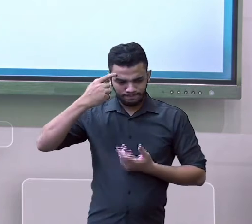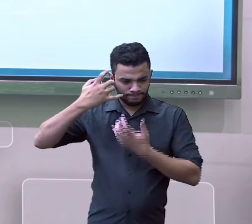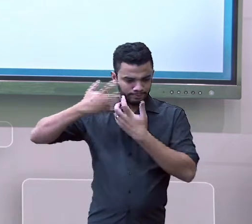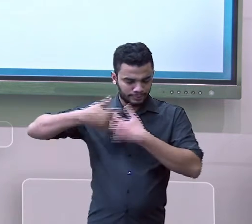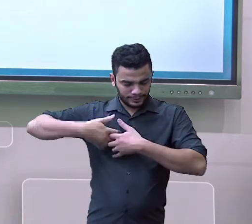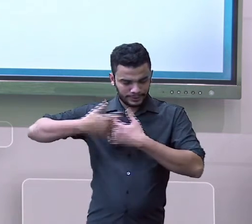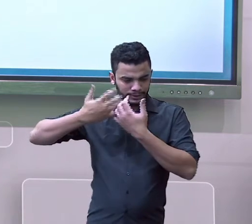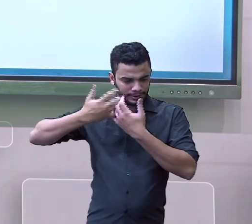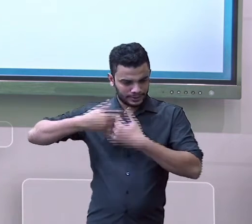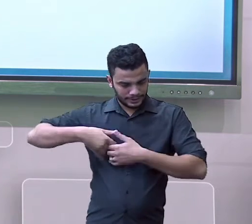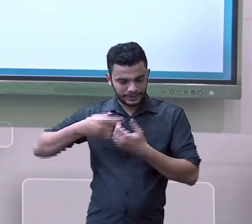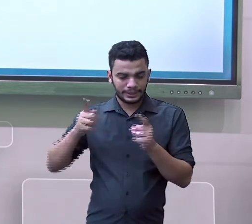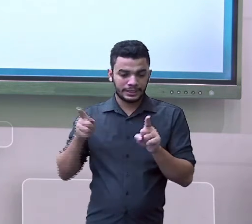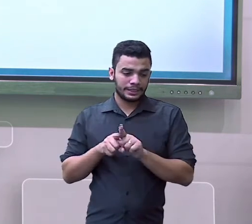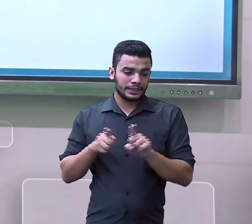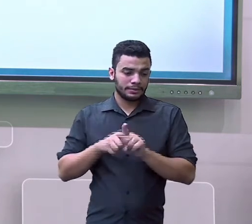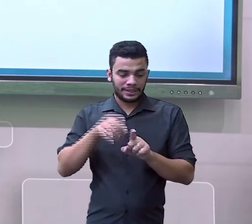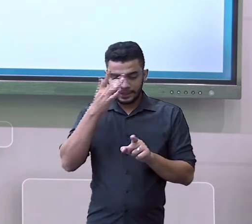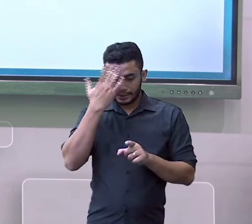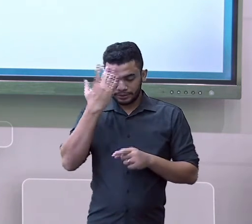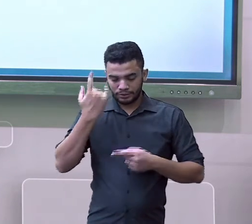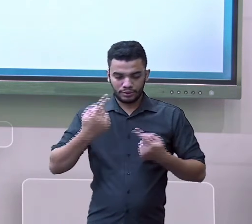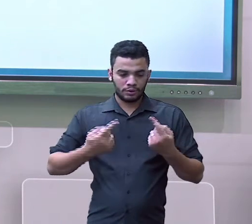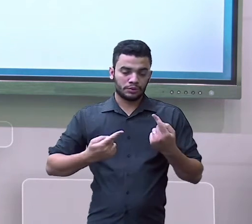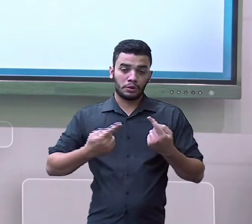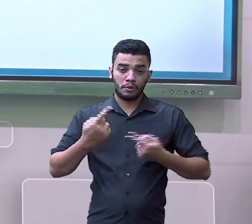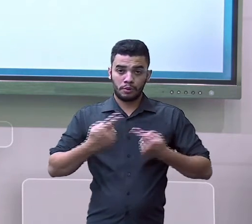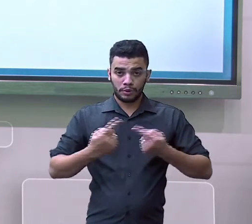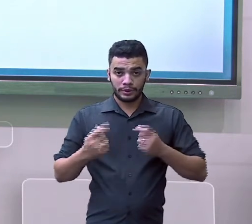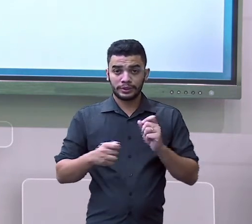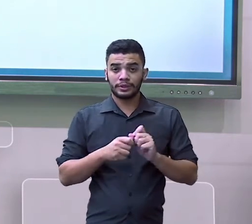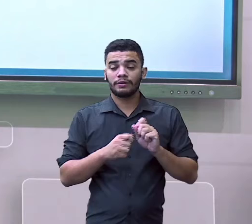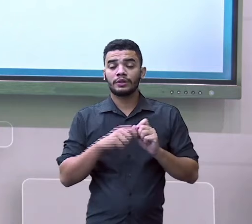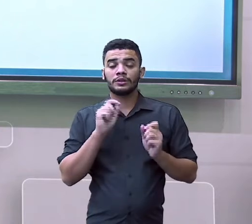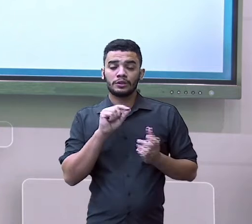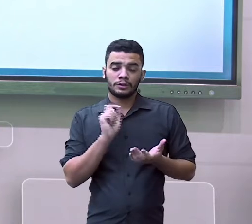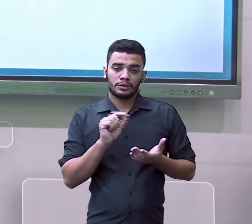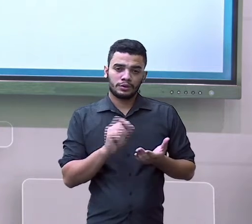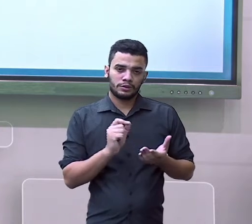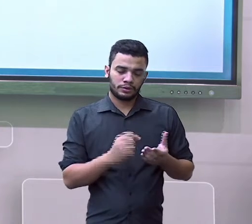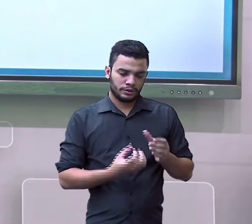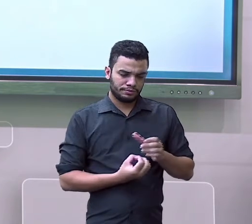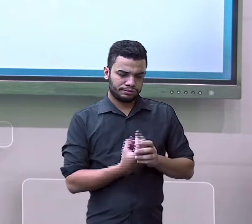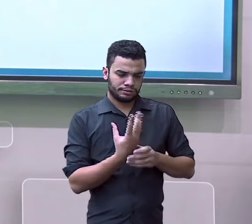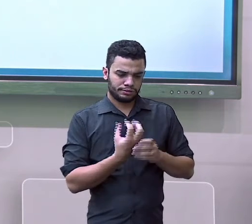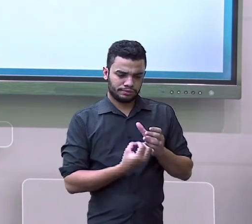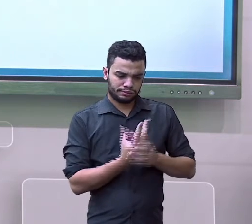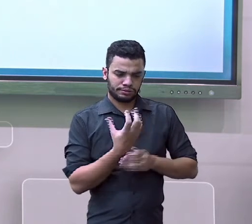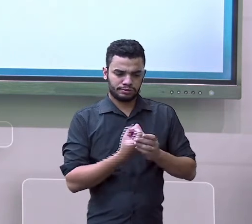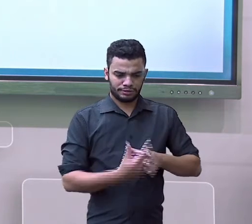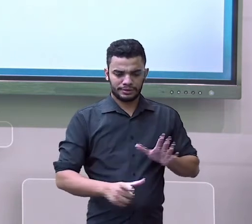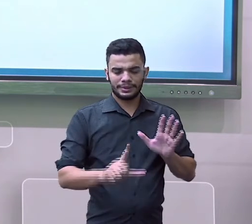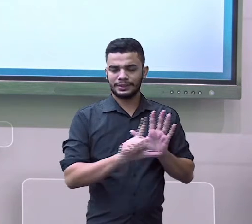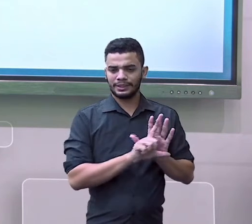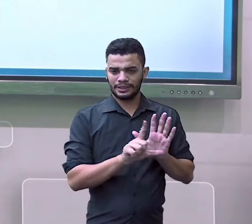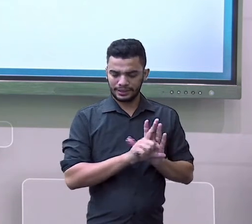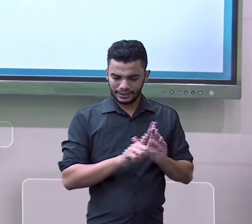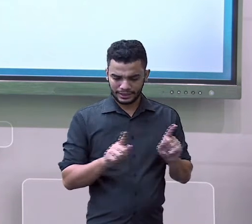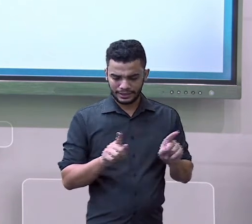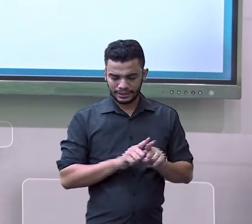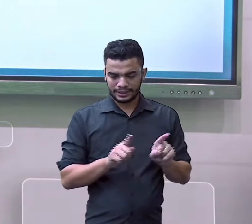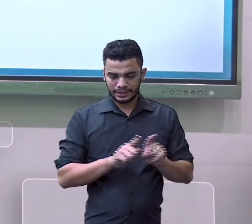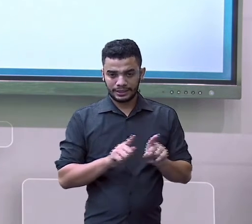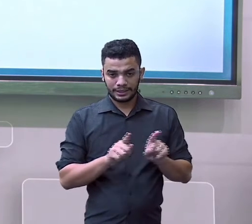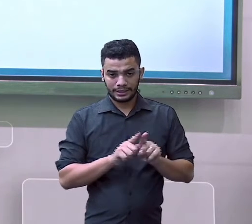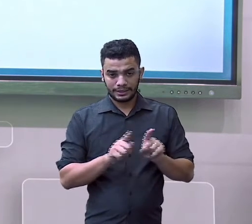planos e políticas, né? Então, toda a população, os governos, os órgãos públicos, entre outros